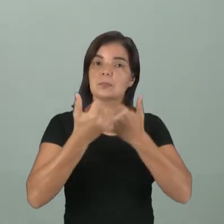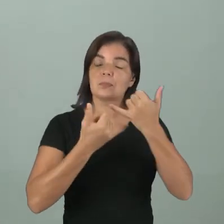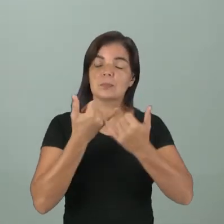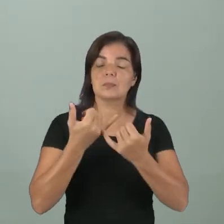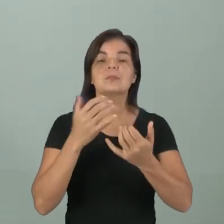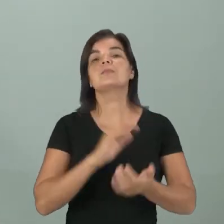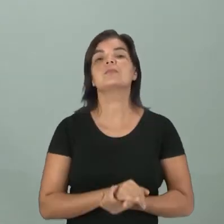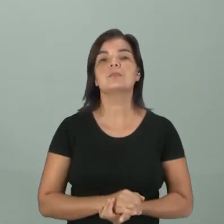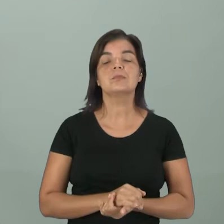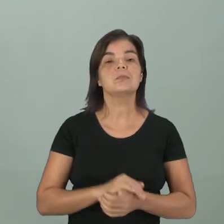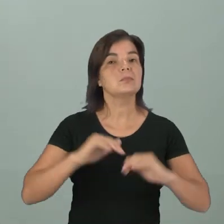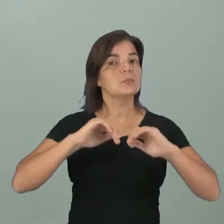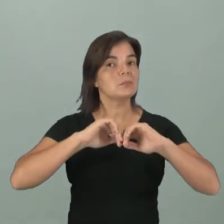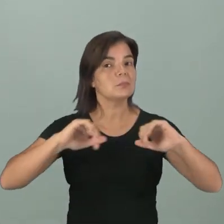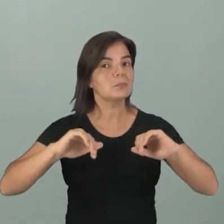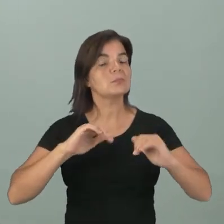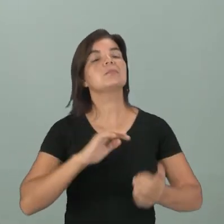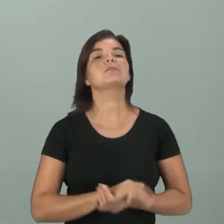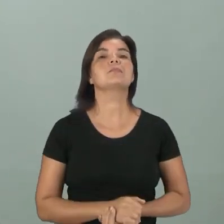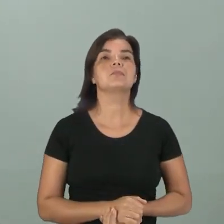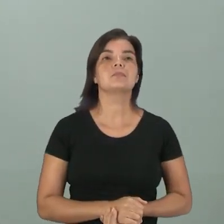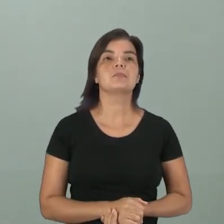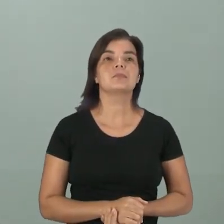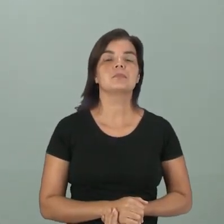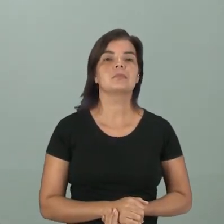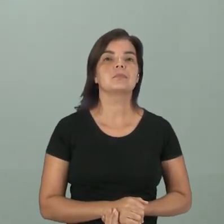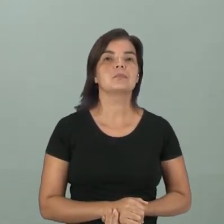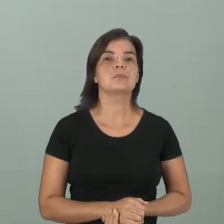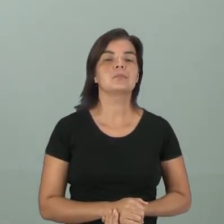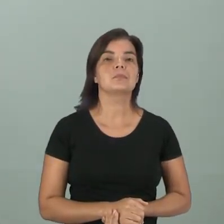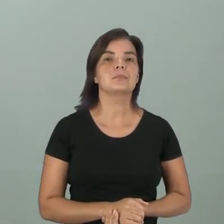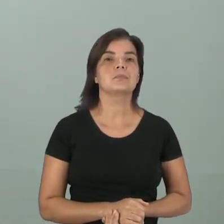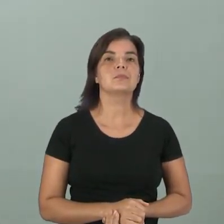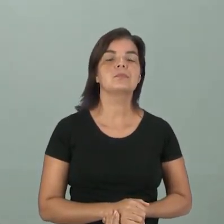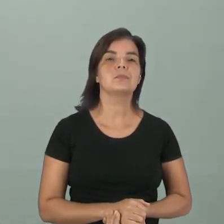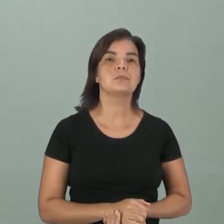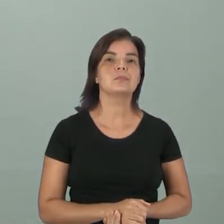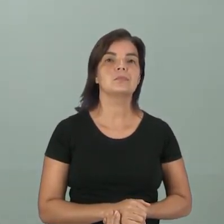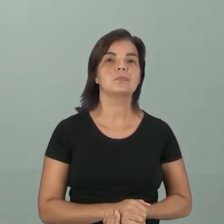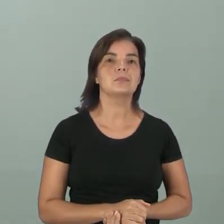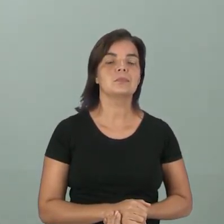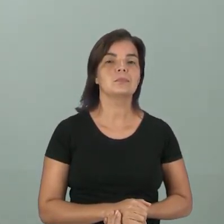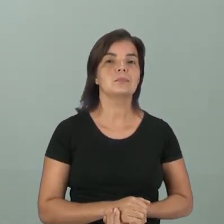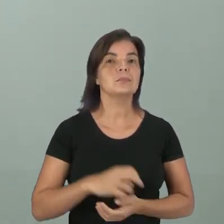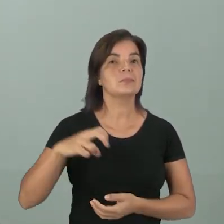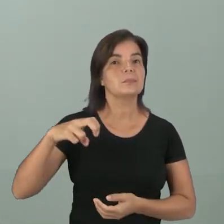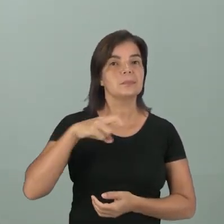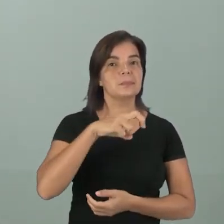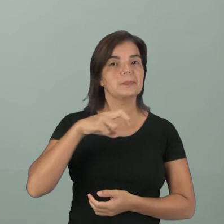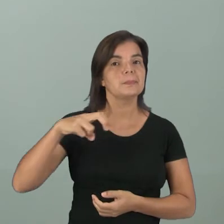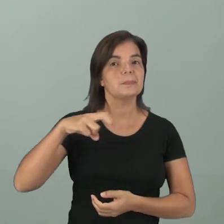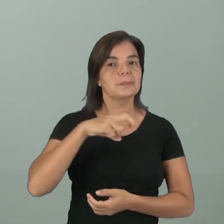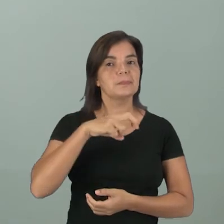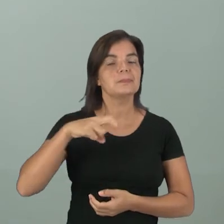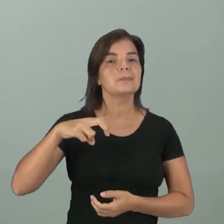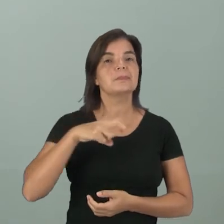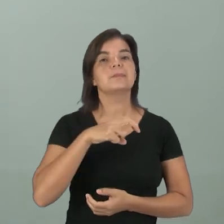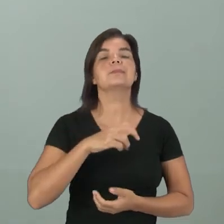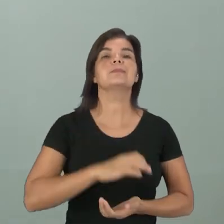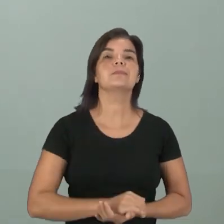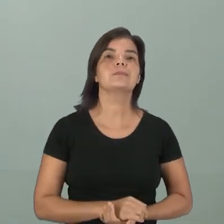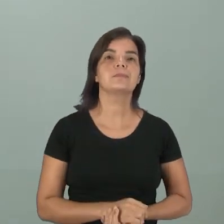que Nicolas separou, não foi mesmo? Então ele separou aí os carros,